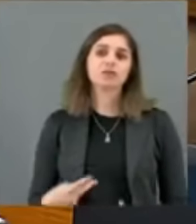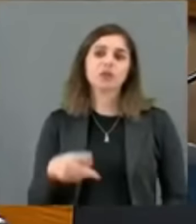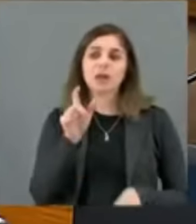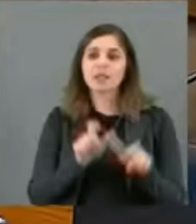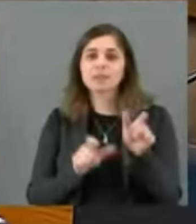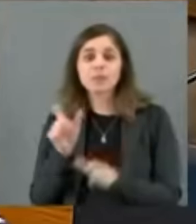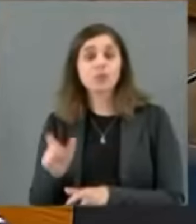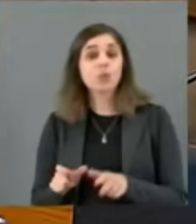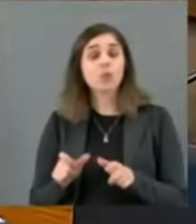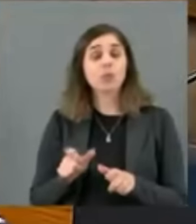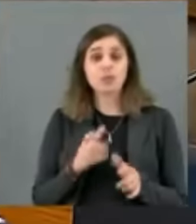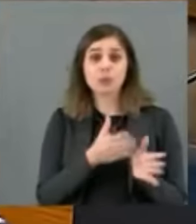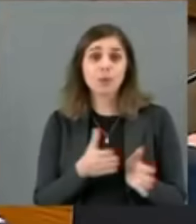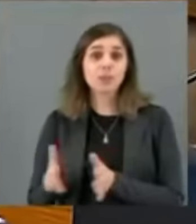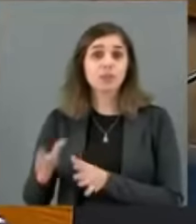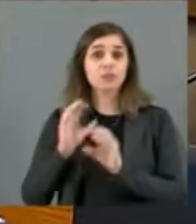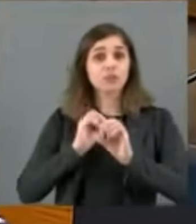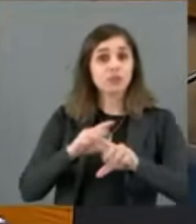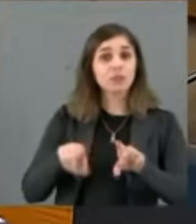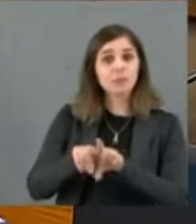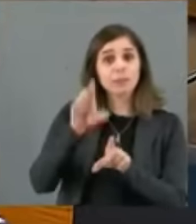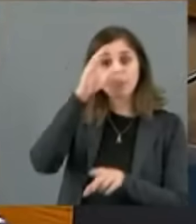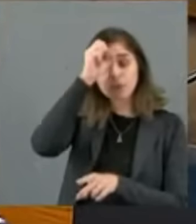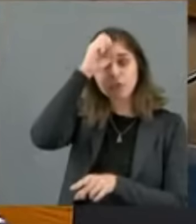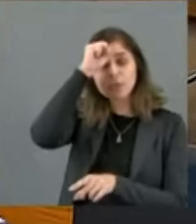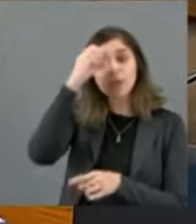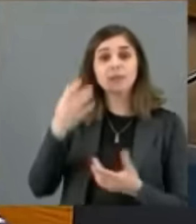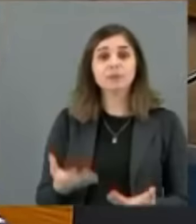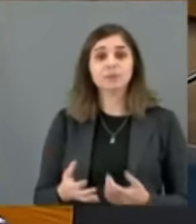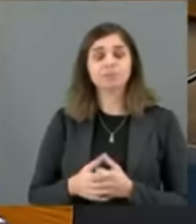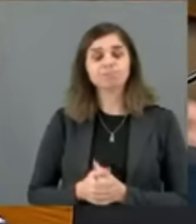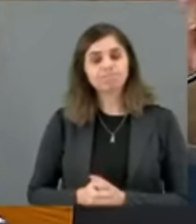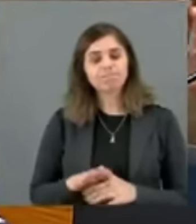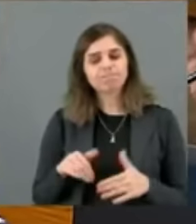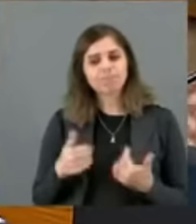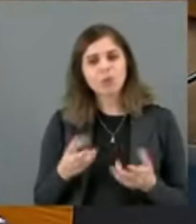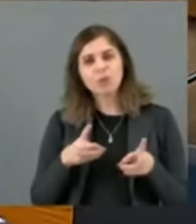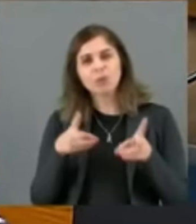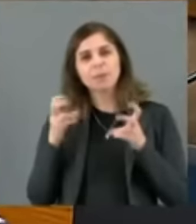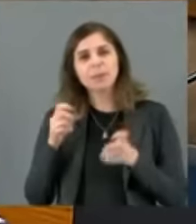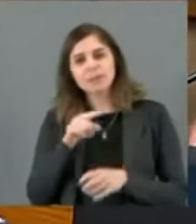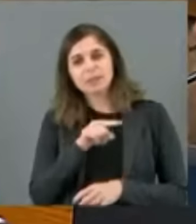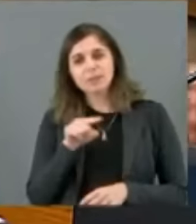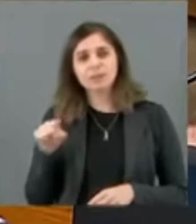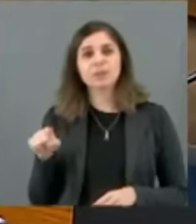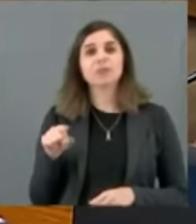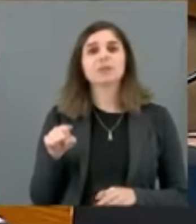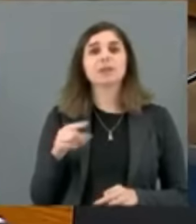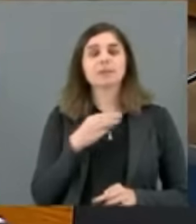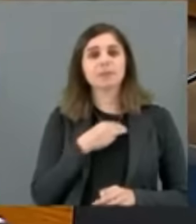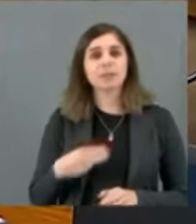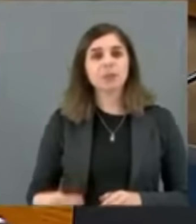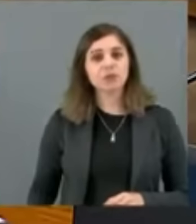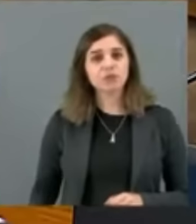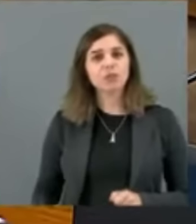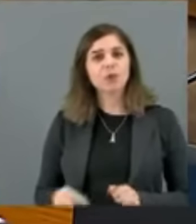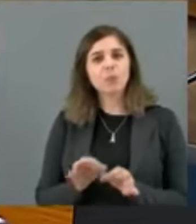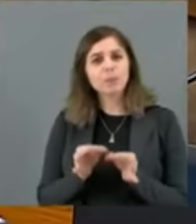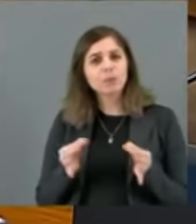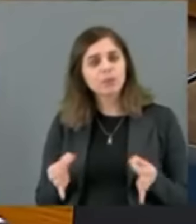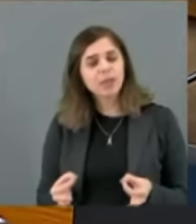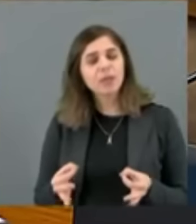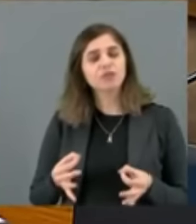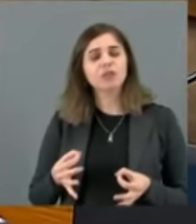ensino-aprendizagem. Então, quando eu vejo a exposição de Vossa Excelência aqui, minha querida, me permite me chamar com toda humildade, minha querida